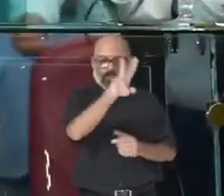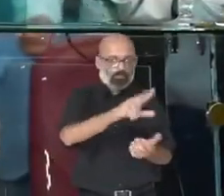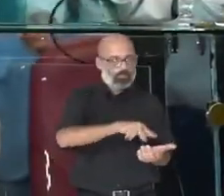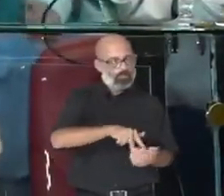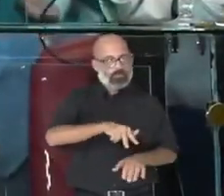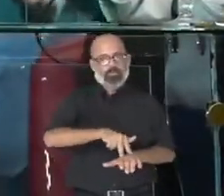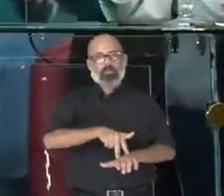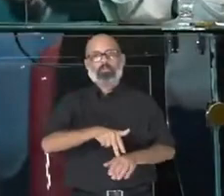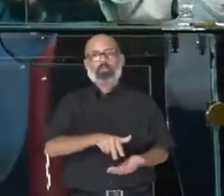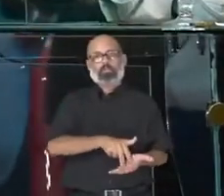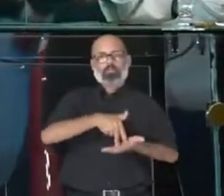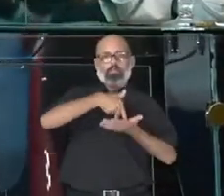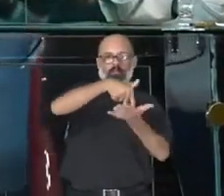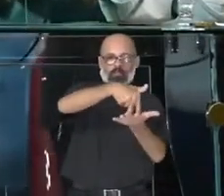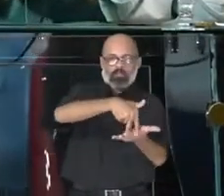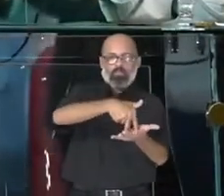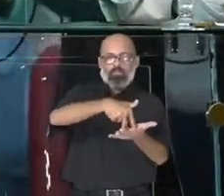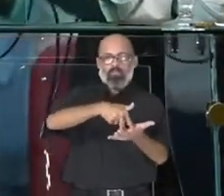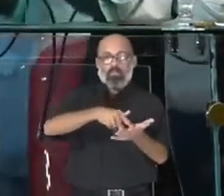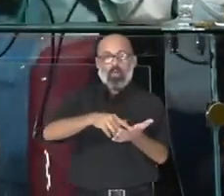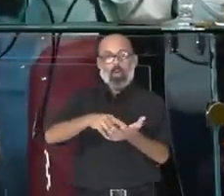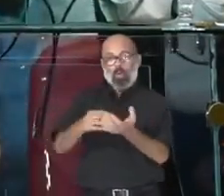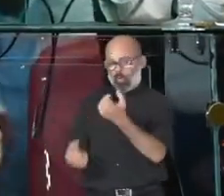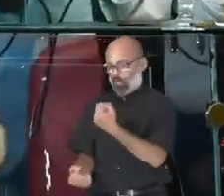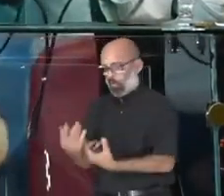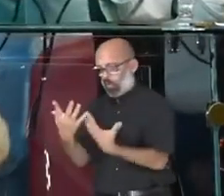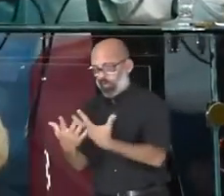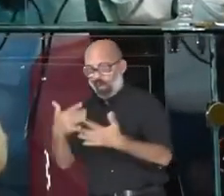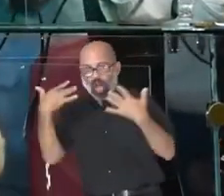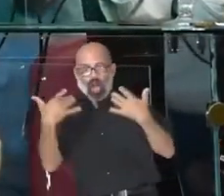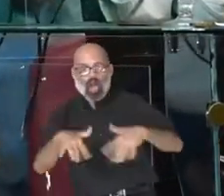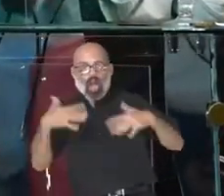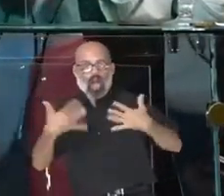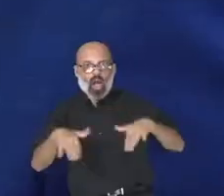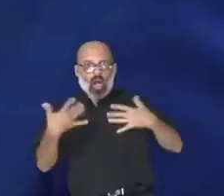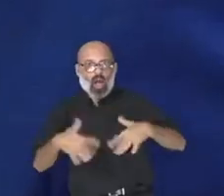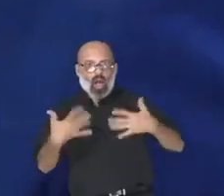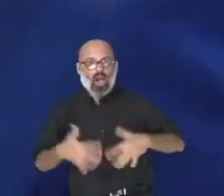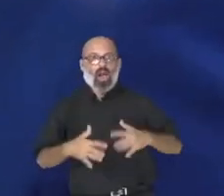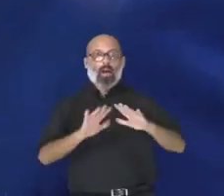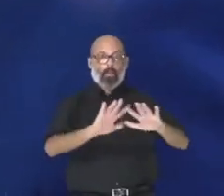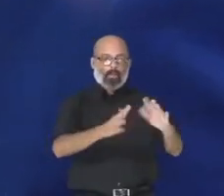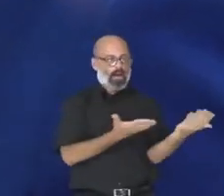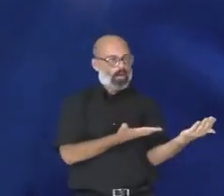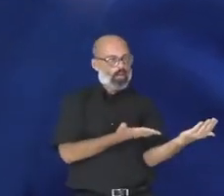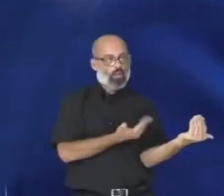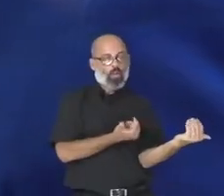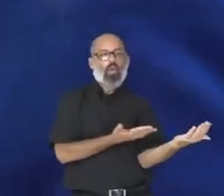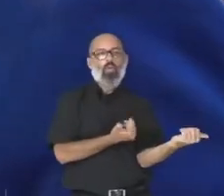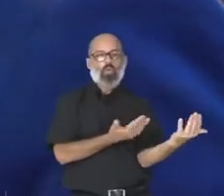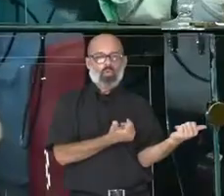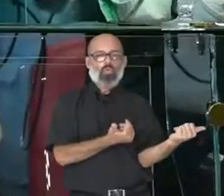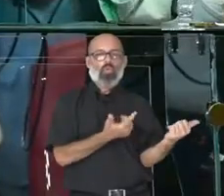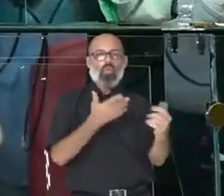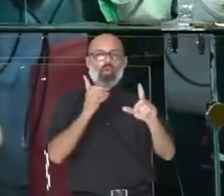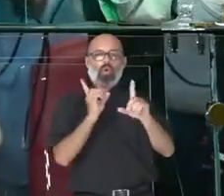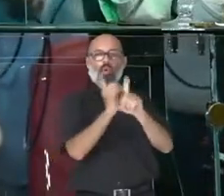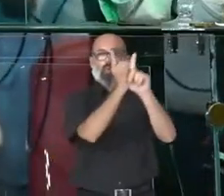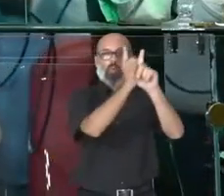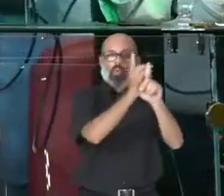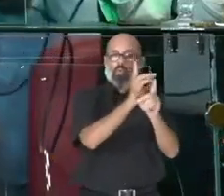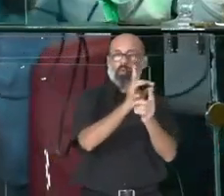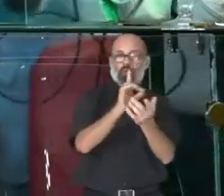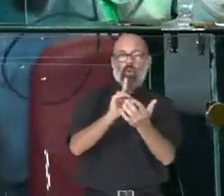levantei, o inferno todo se apavorou. Na sua juventude, encontrou o